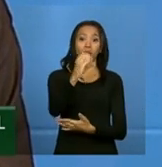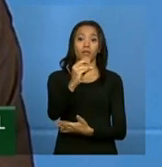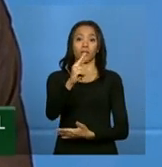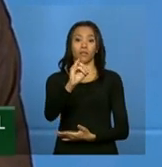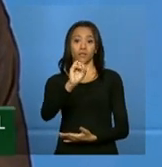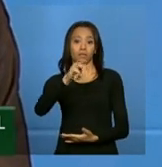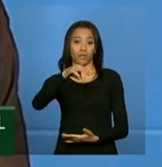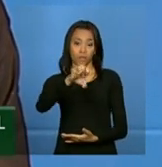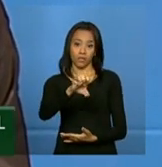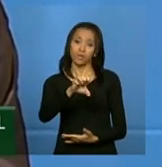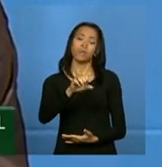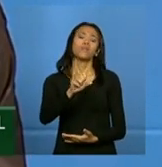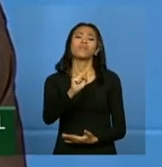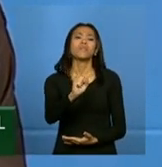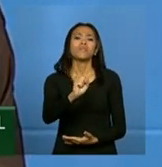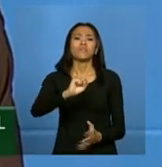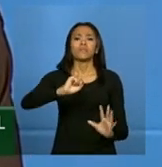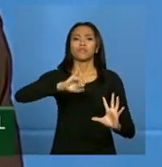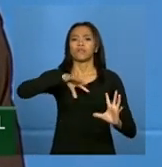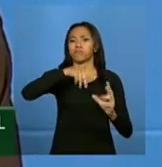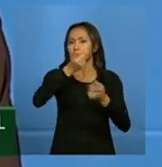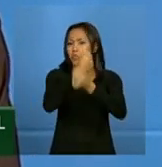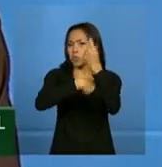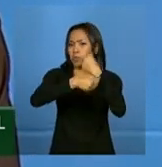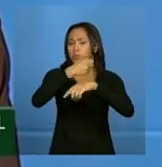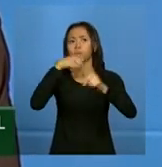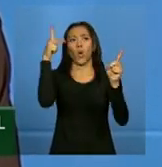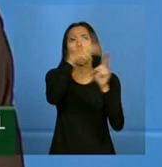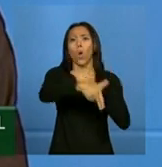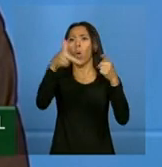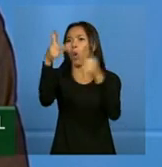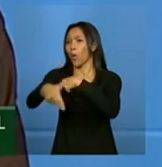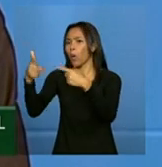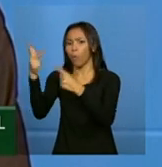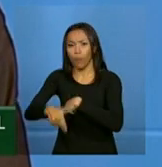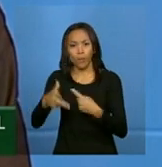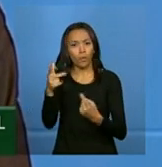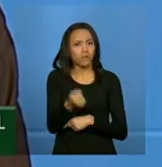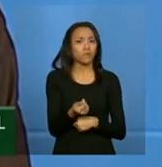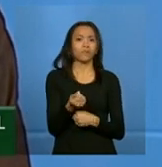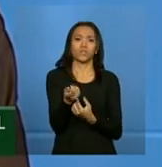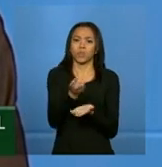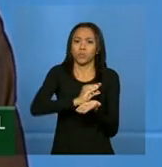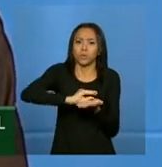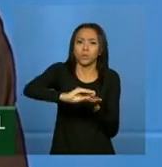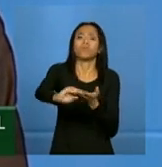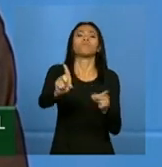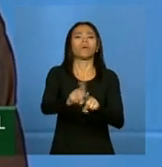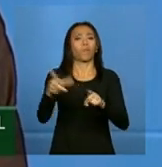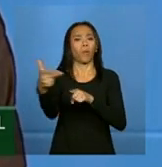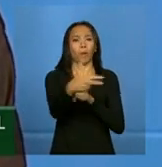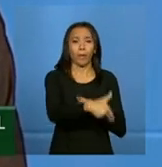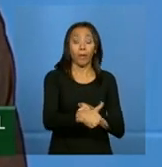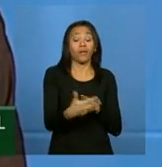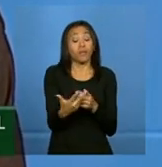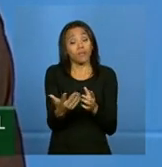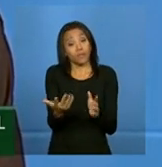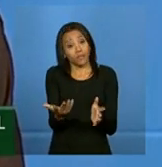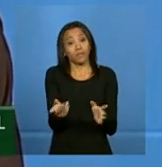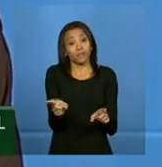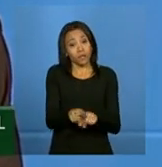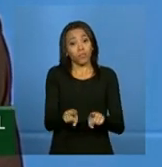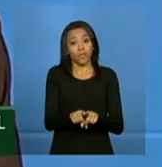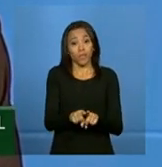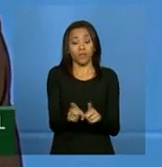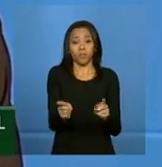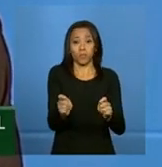como consequência disso, cortes em ajudas, em orçamentos de doadores. E poderia-se dizer